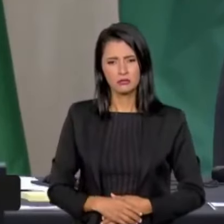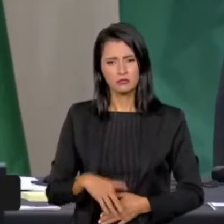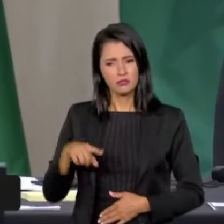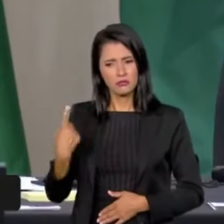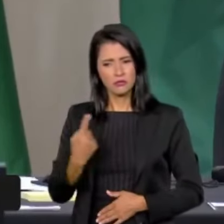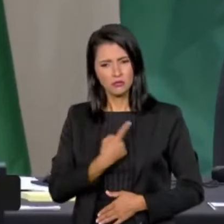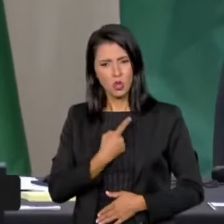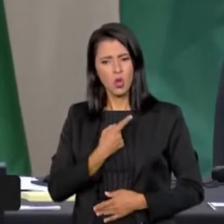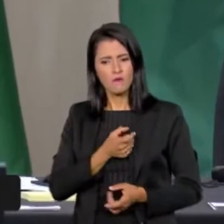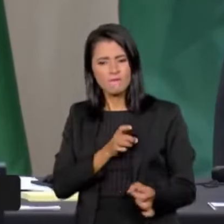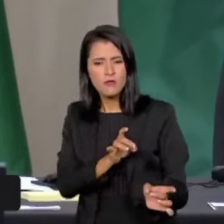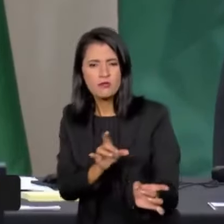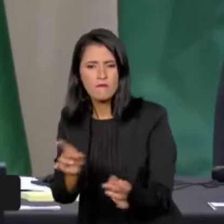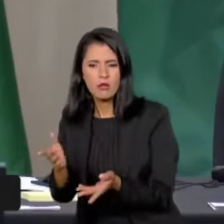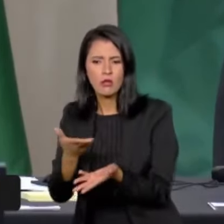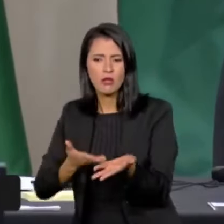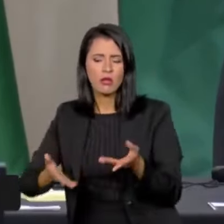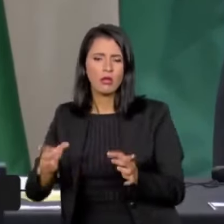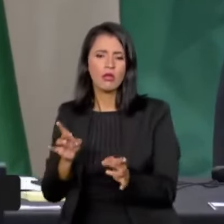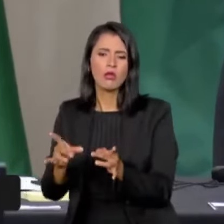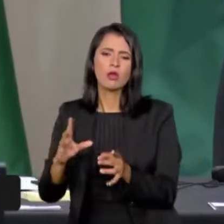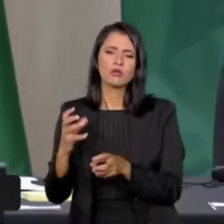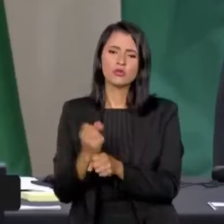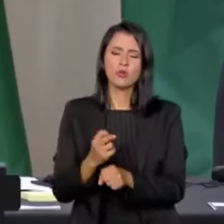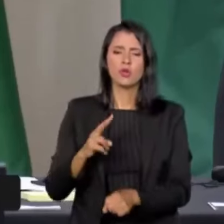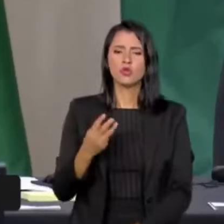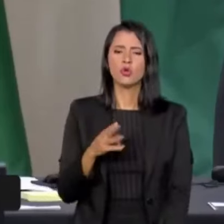corrente de comércio foi de